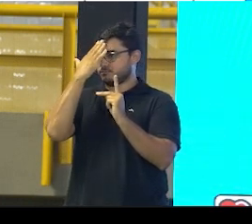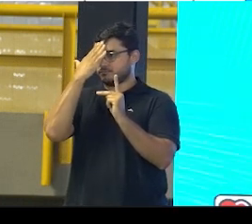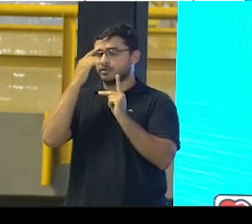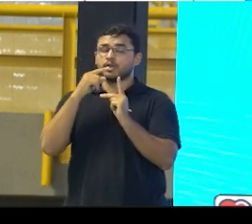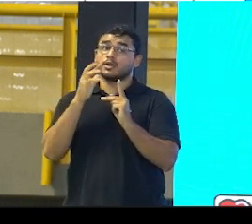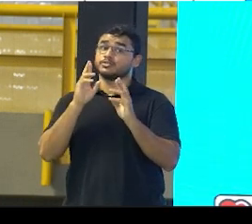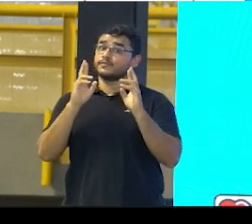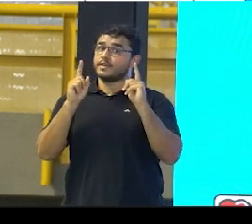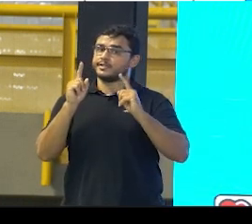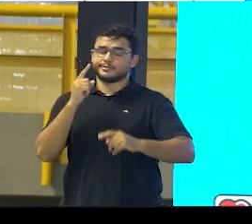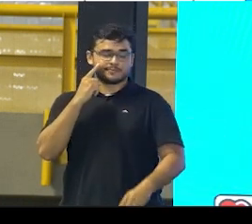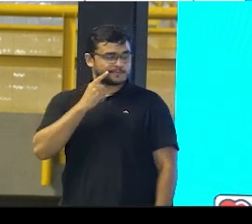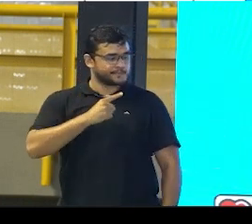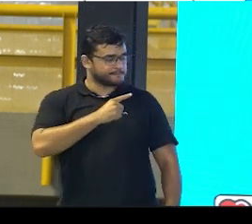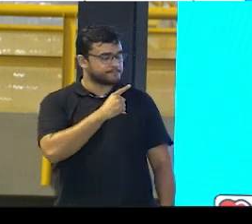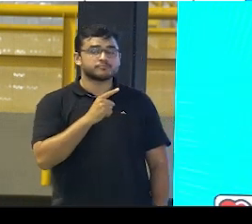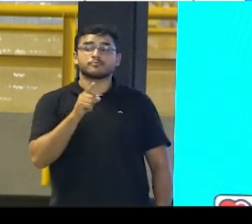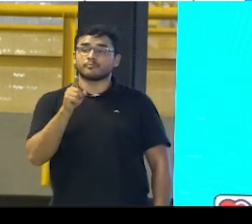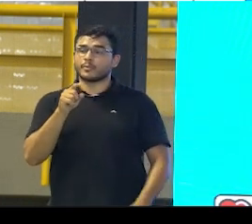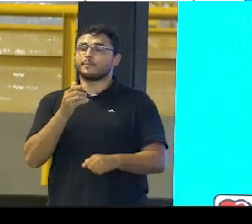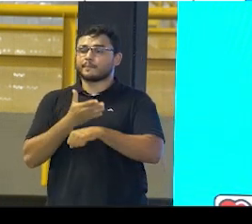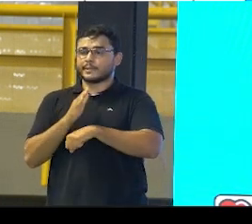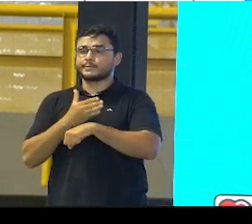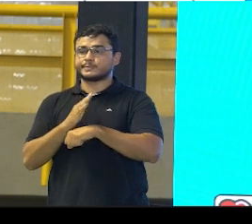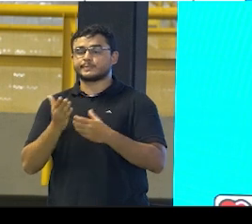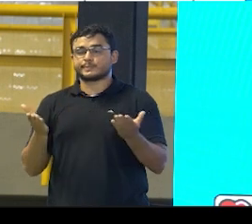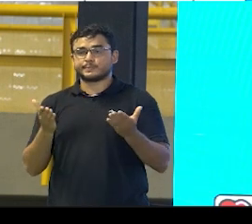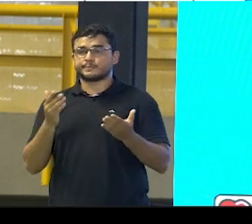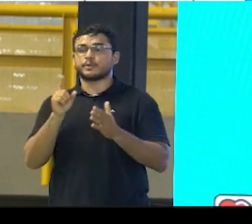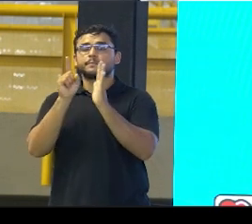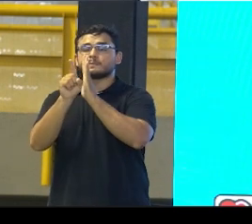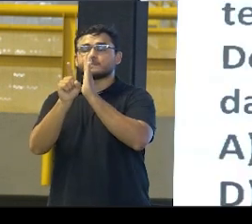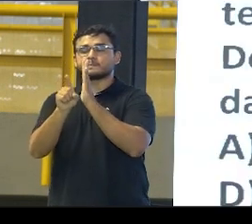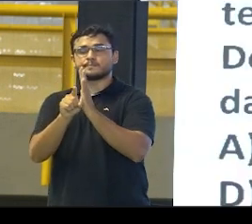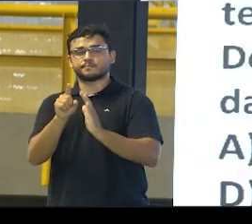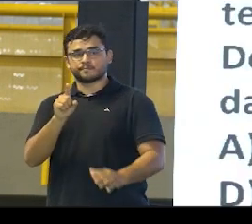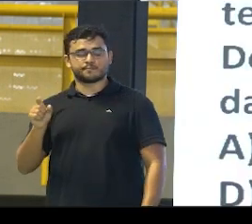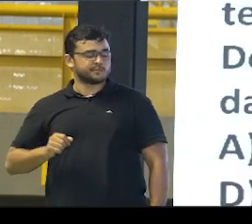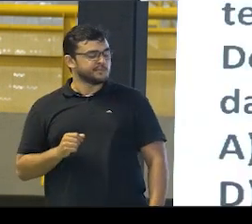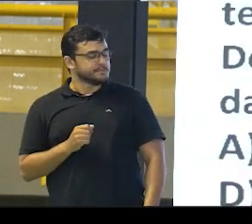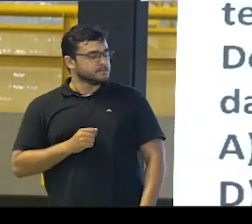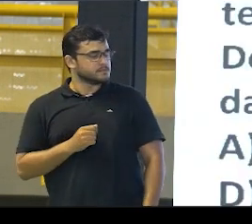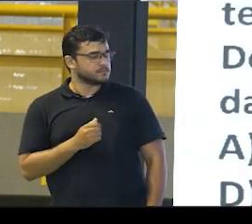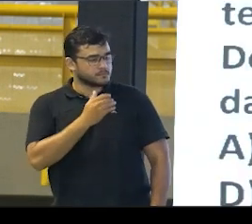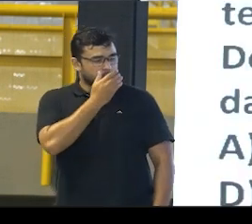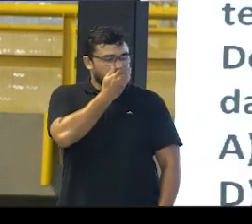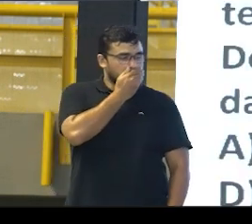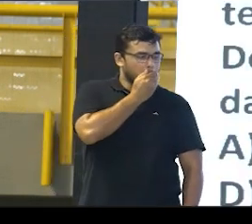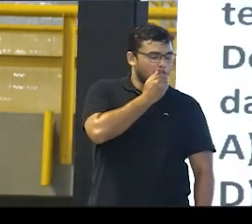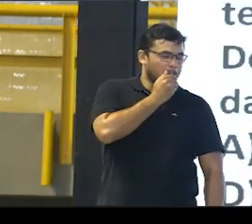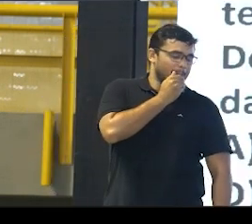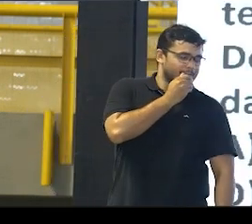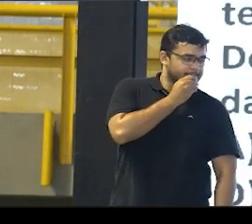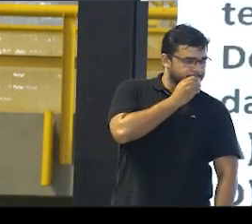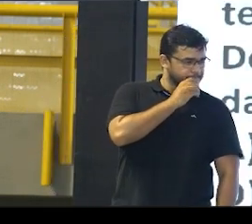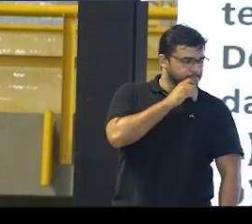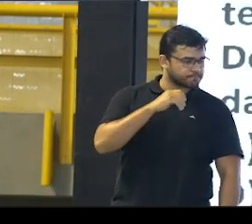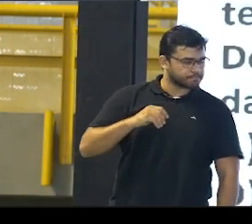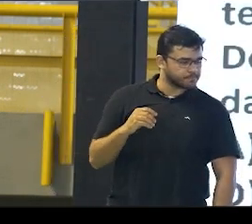3, 4, 5, é o 5, 12, 13. 5, 12, 13 é outro importante que você tem que